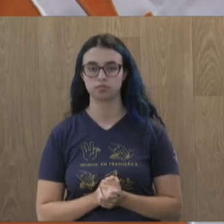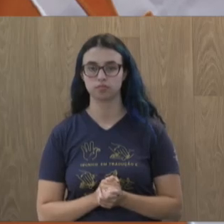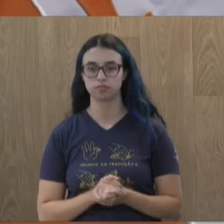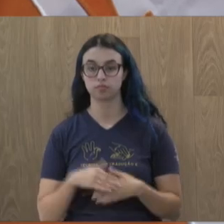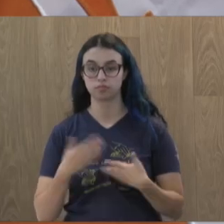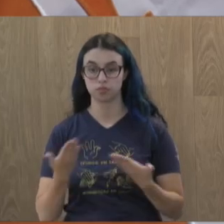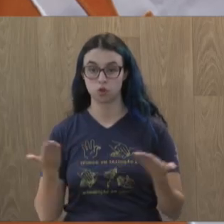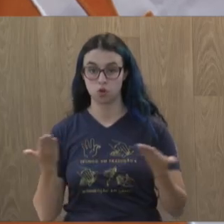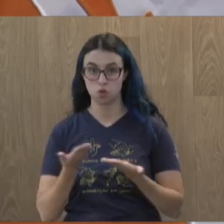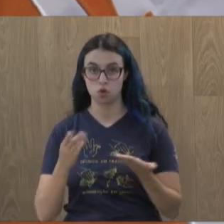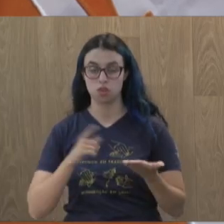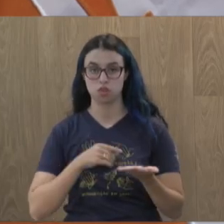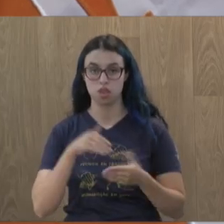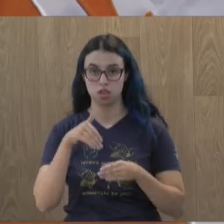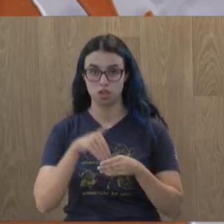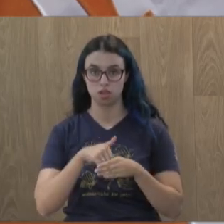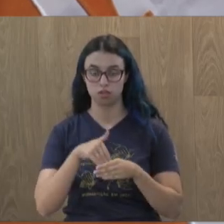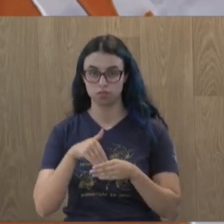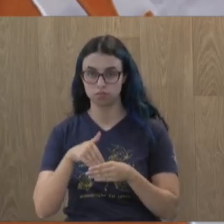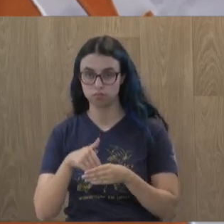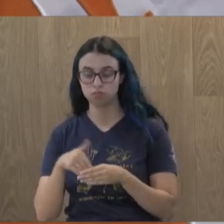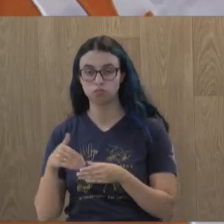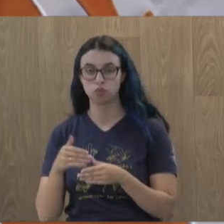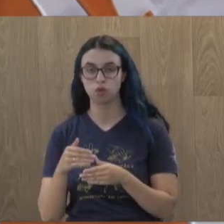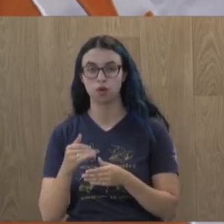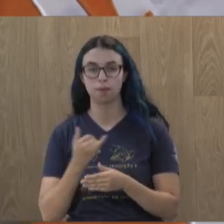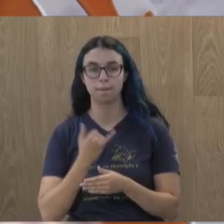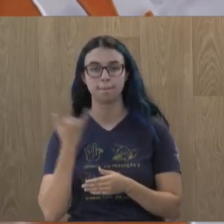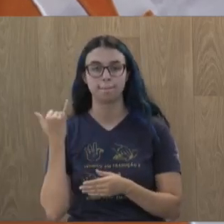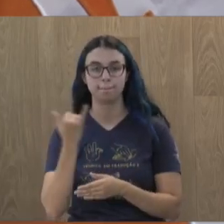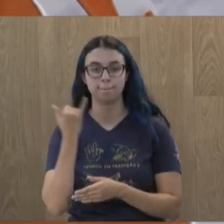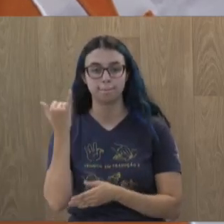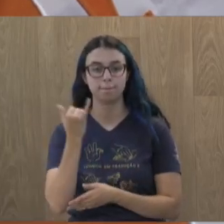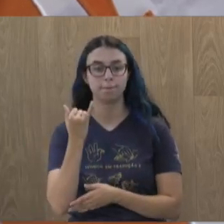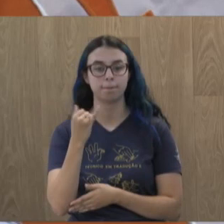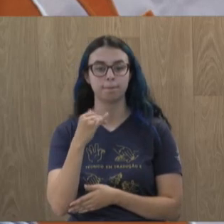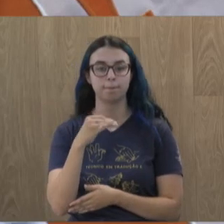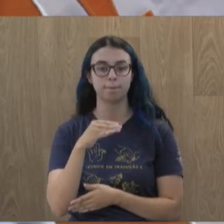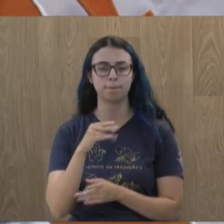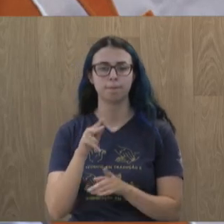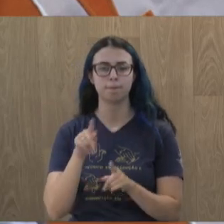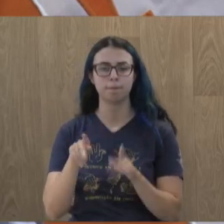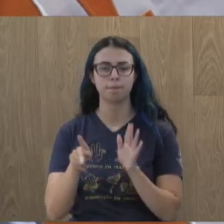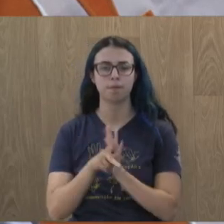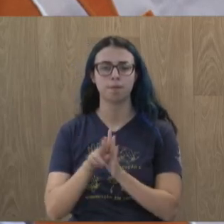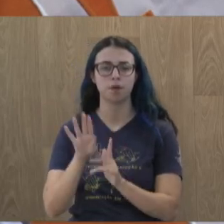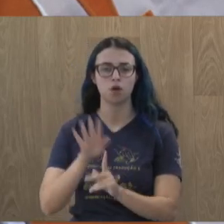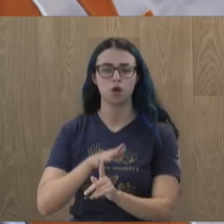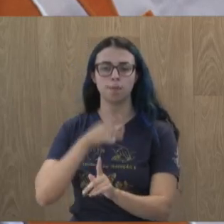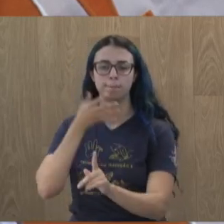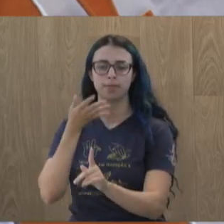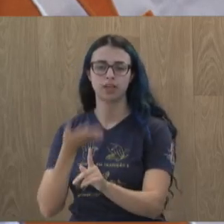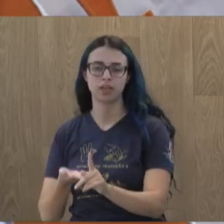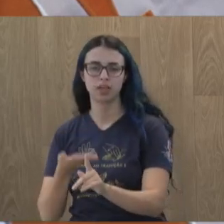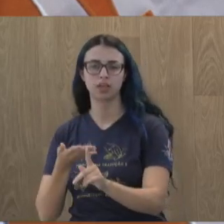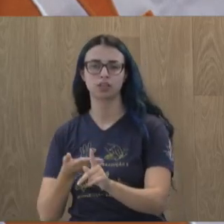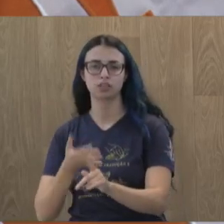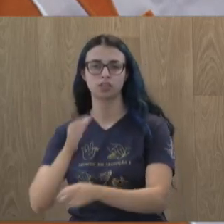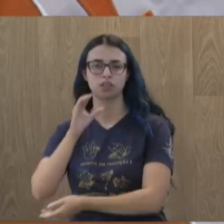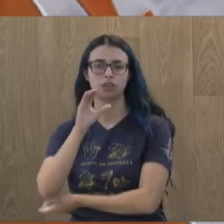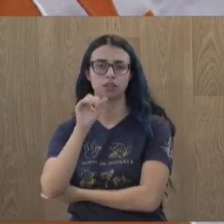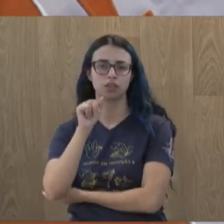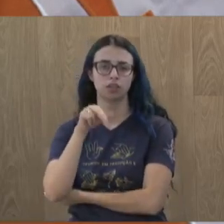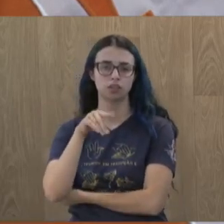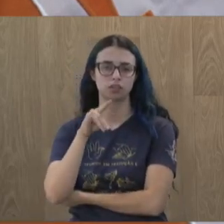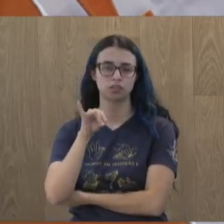muito importante, a medalha Candidez. Para quem conhece sobre política, sabe que essa medalha é o maior